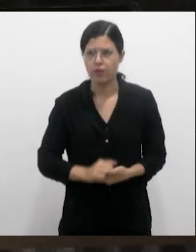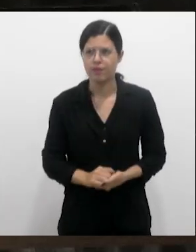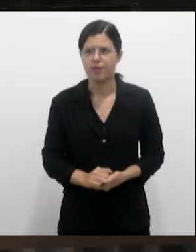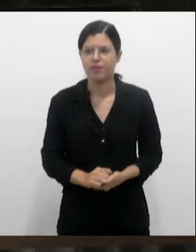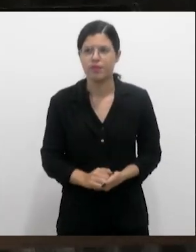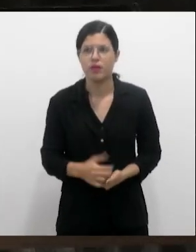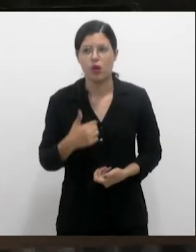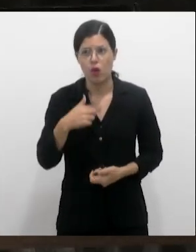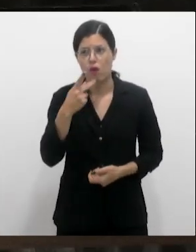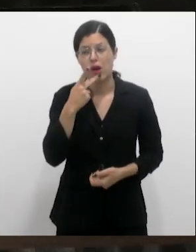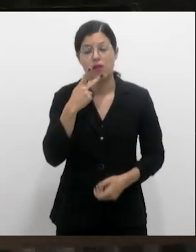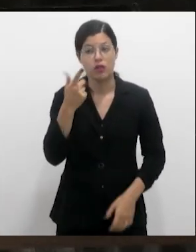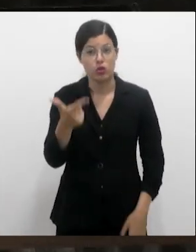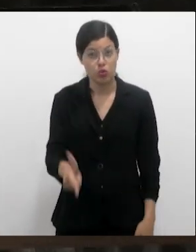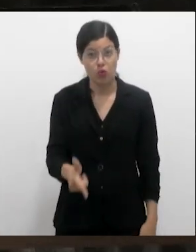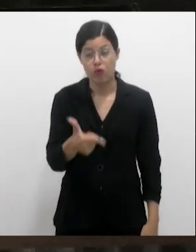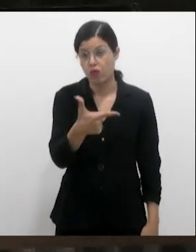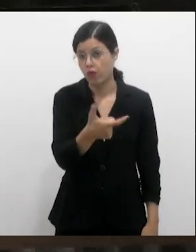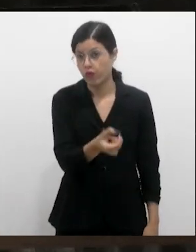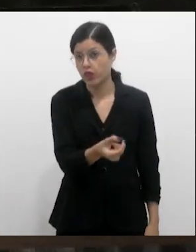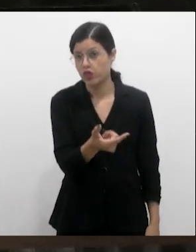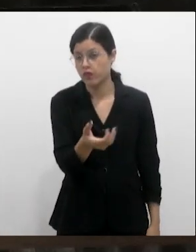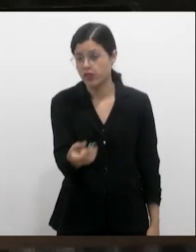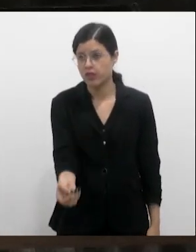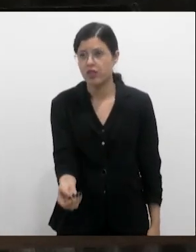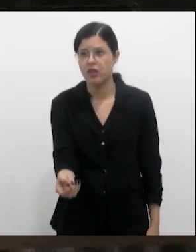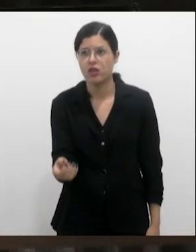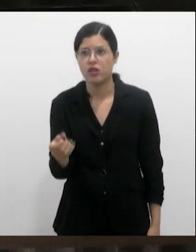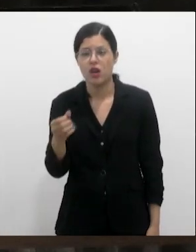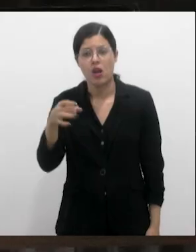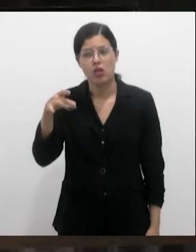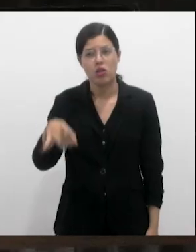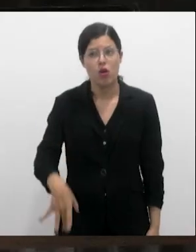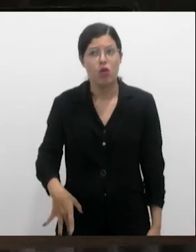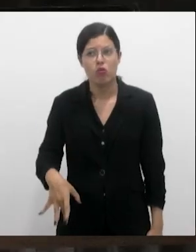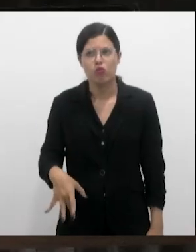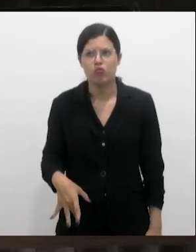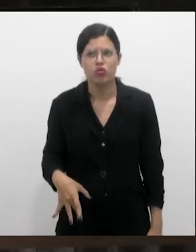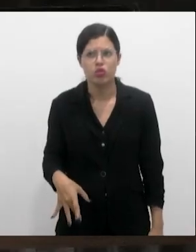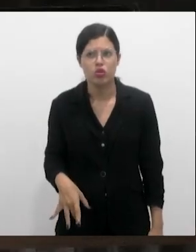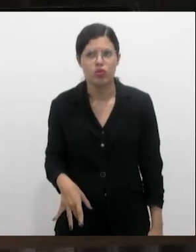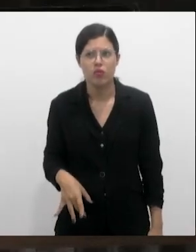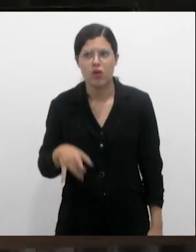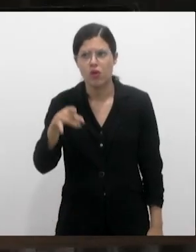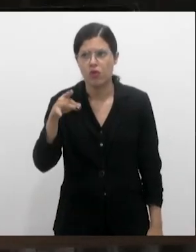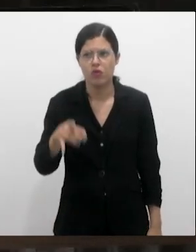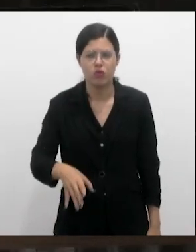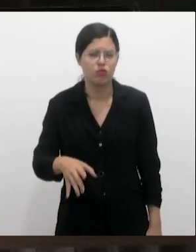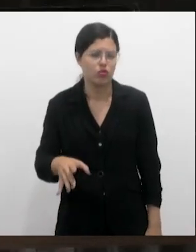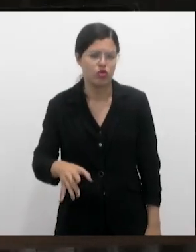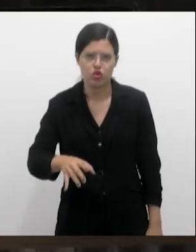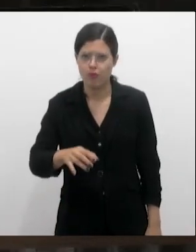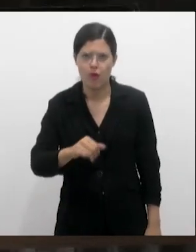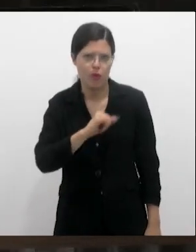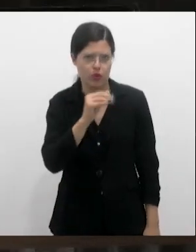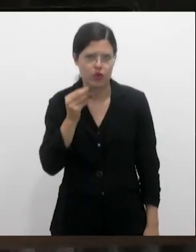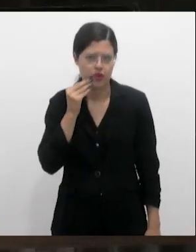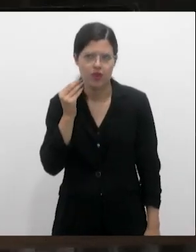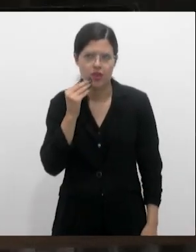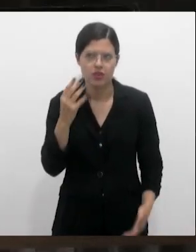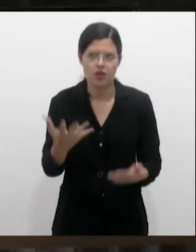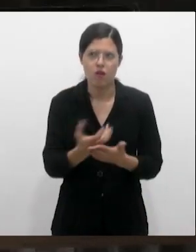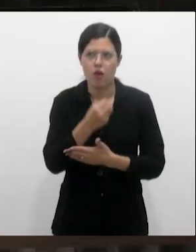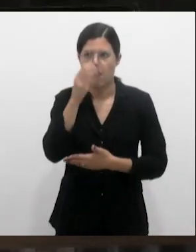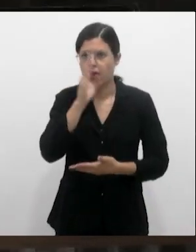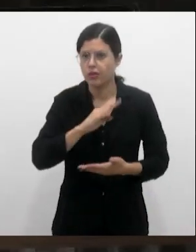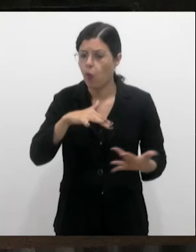Eu vou falar novamente, 2026 é a nossa última chance de recuperar o Brasil. O mundo inteiro está